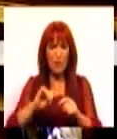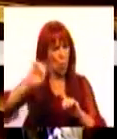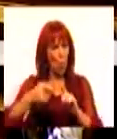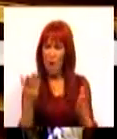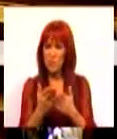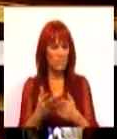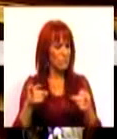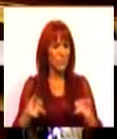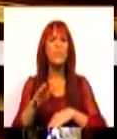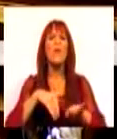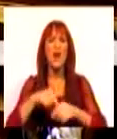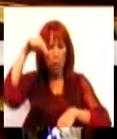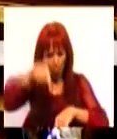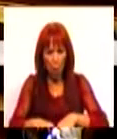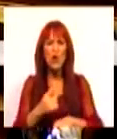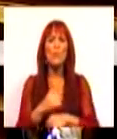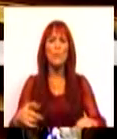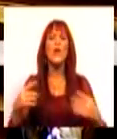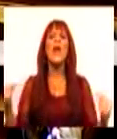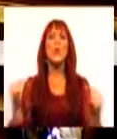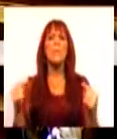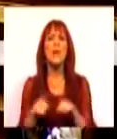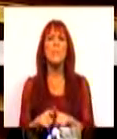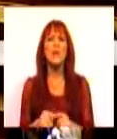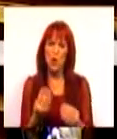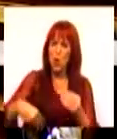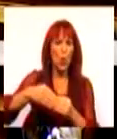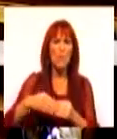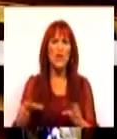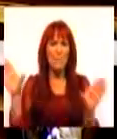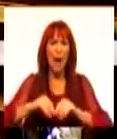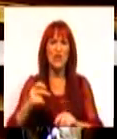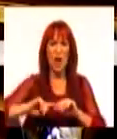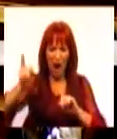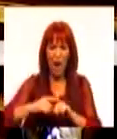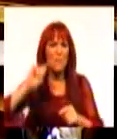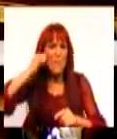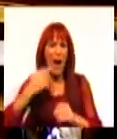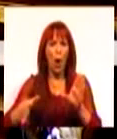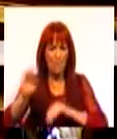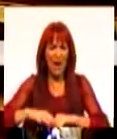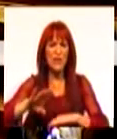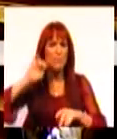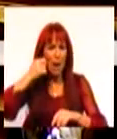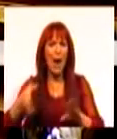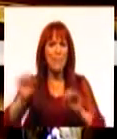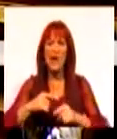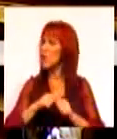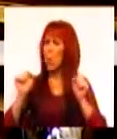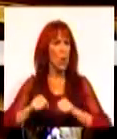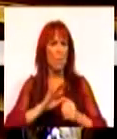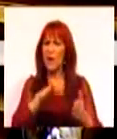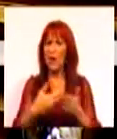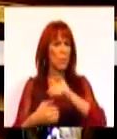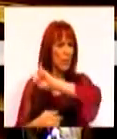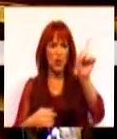letivo, então que se faça já hoje, porque pelo menos não acrescentamos ainda mais dano ao dano que já está a ser feito. Mas não acompanhamos estas